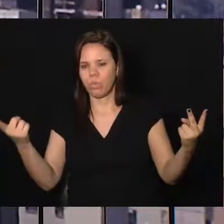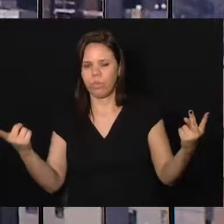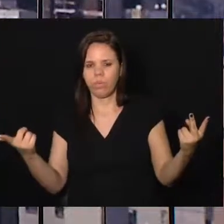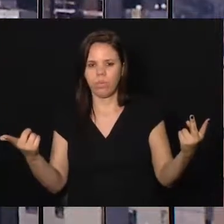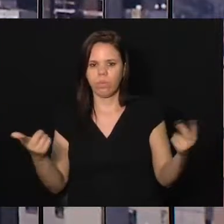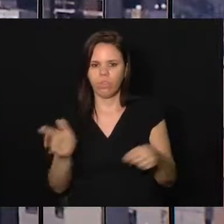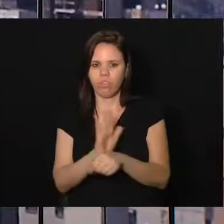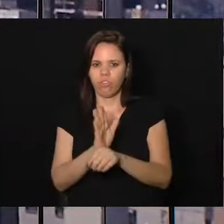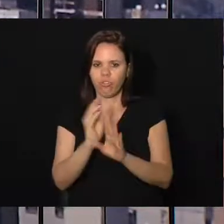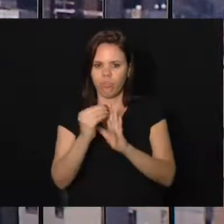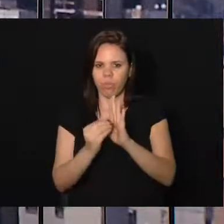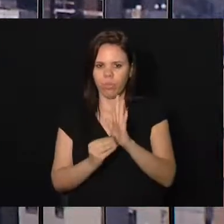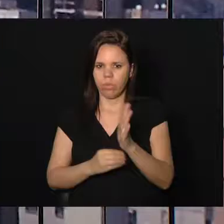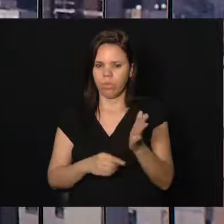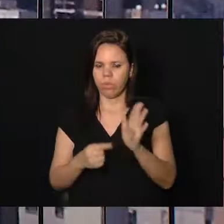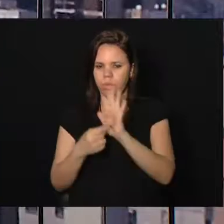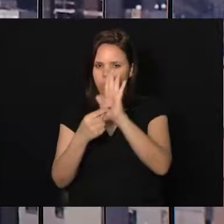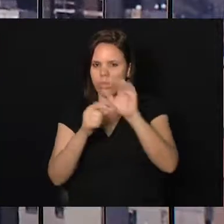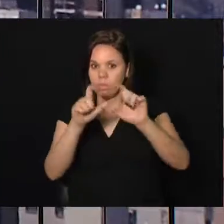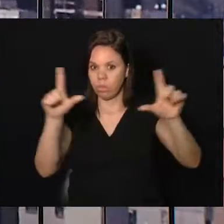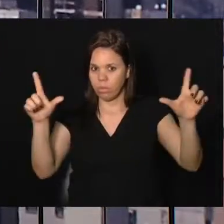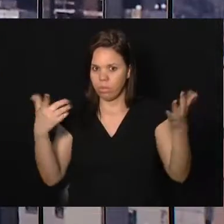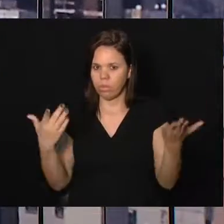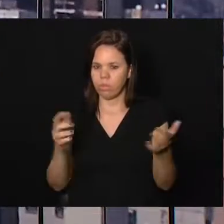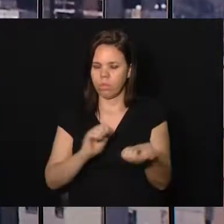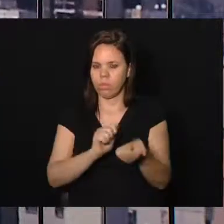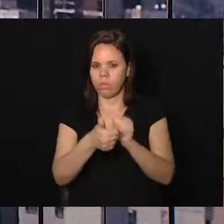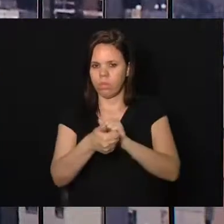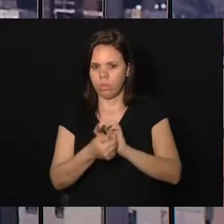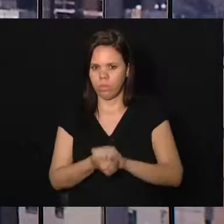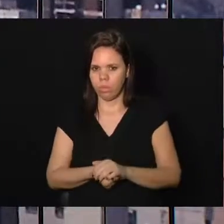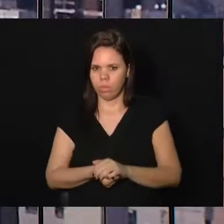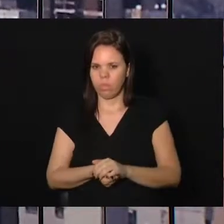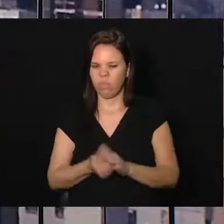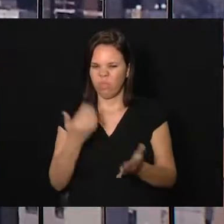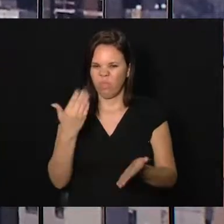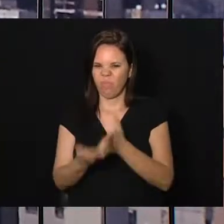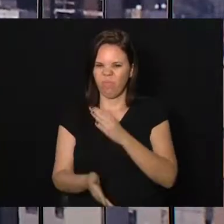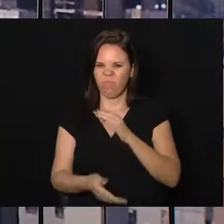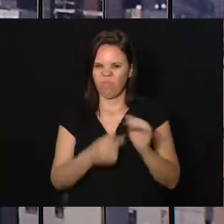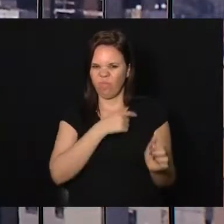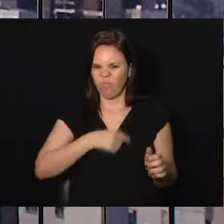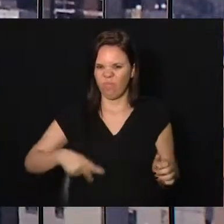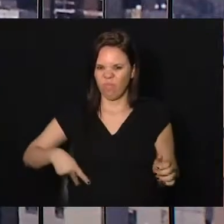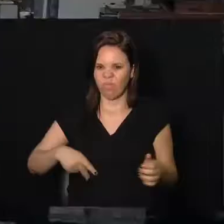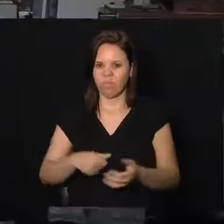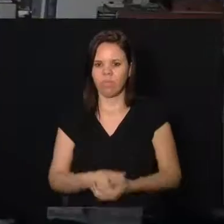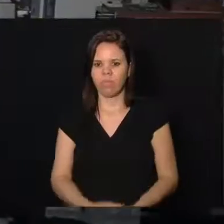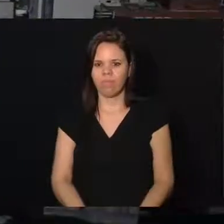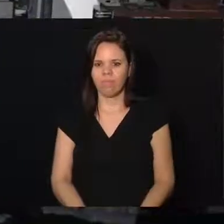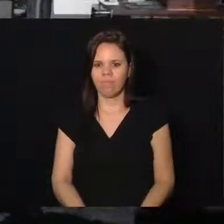cinema com as estreias na telona e no esporte a derrota da Ponte Preta. Não saia daí.